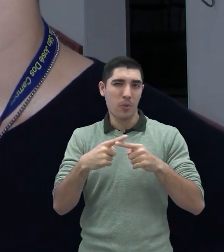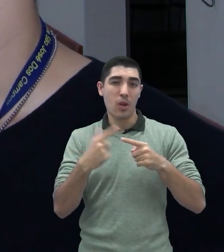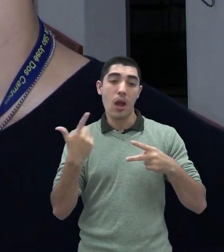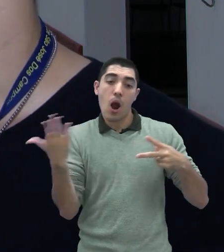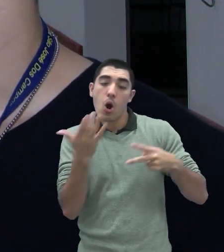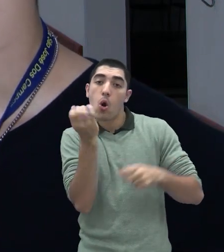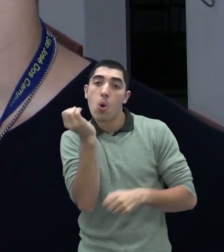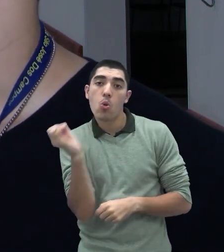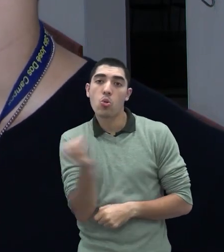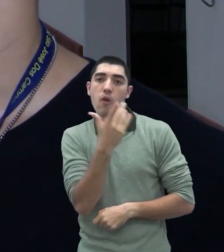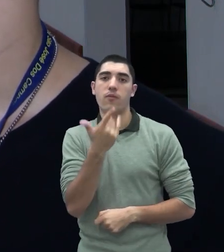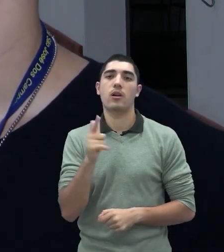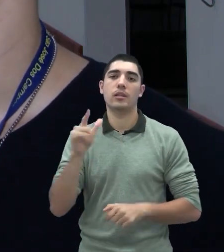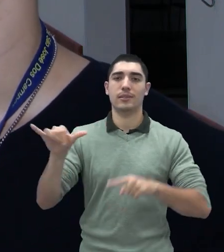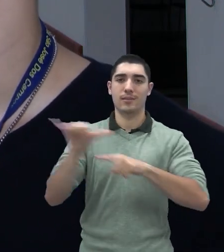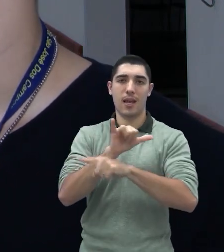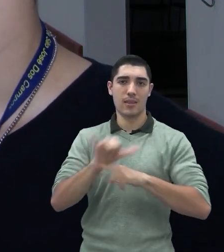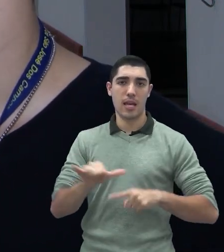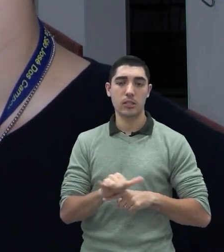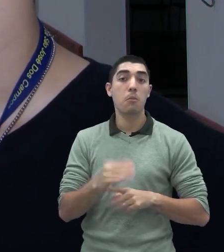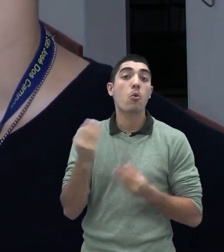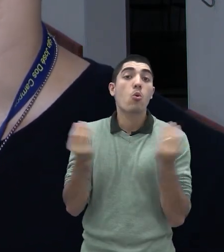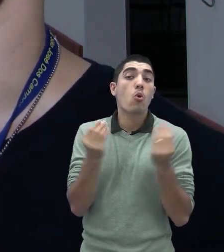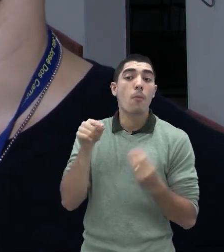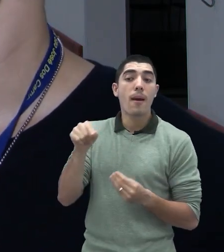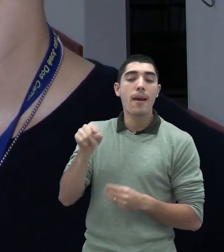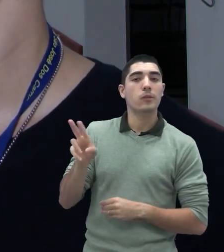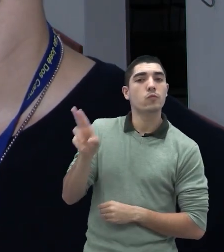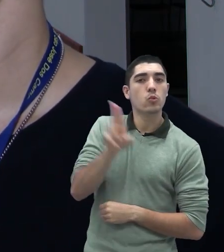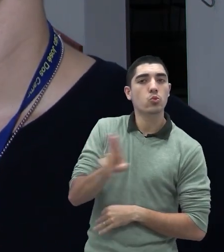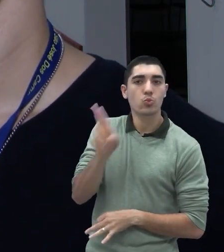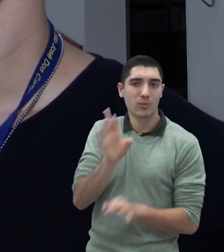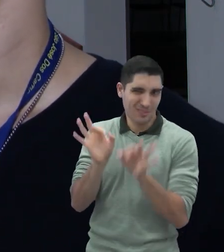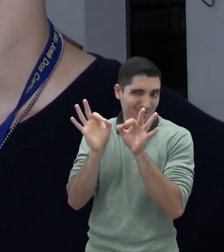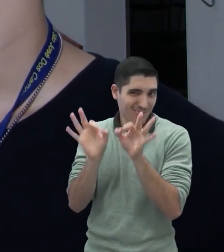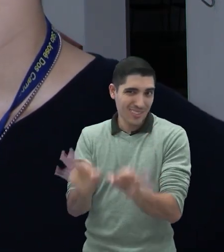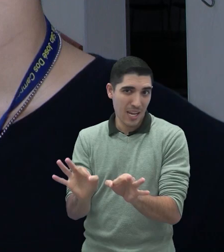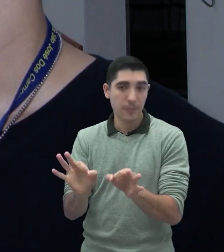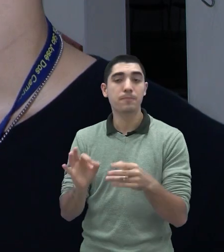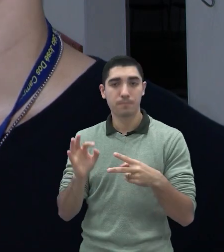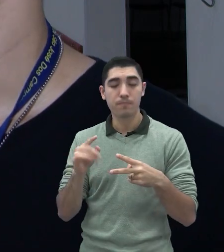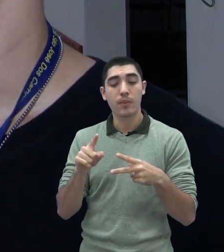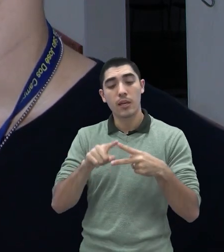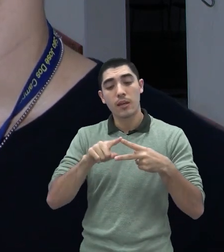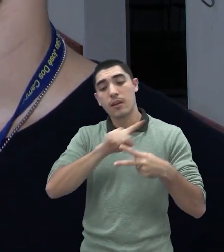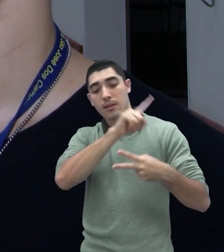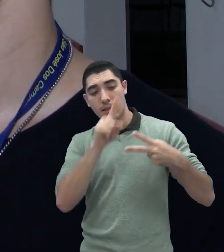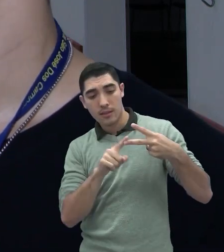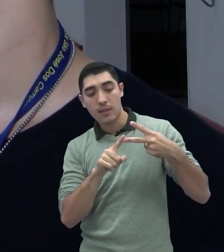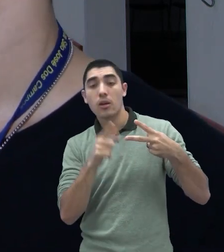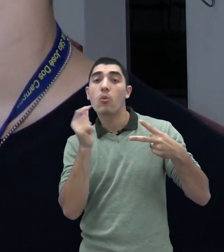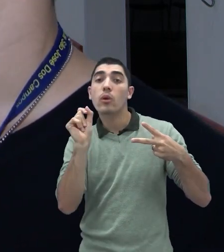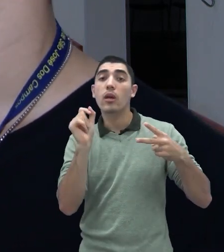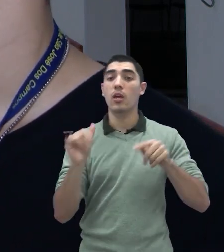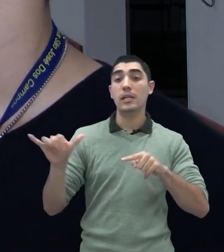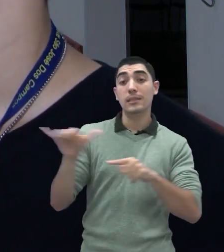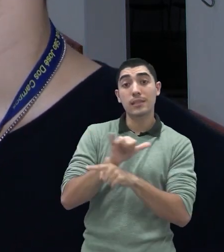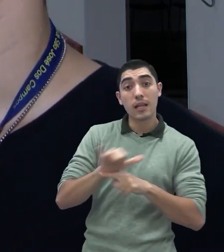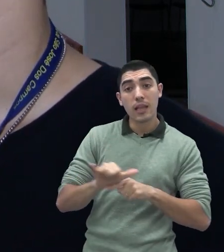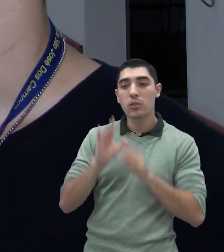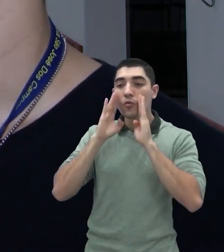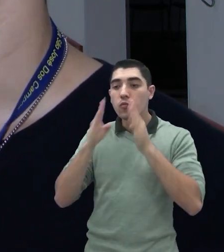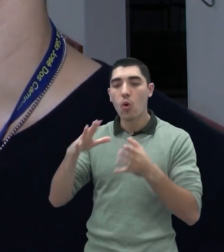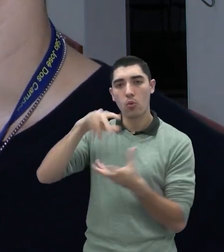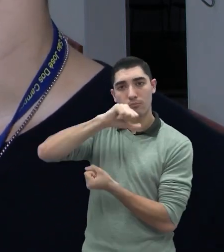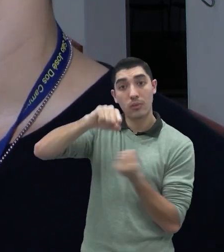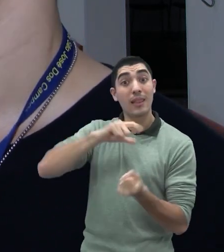gente está propondo também um instrumento novo, que é a outorga onerosa de alteração de uso. E também estamos propondo estratégias de